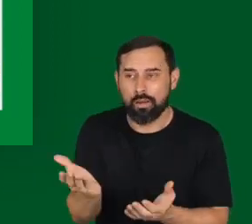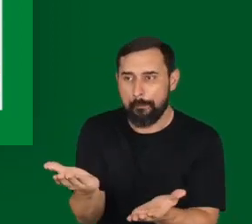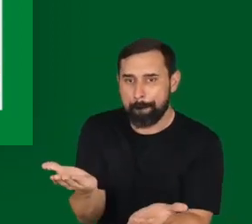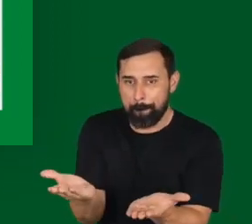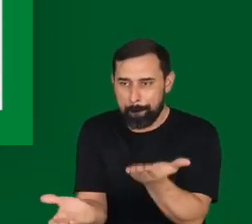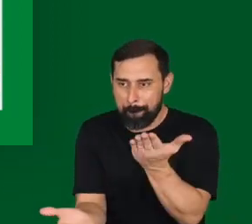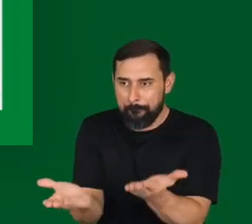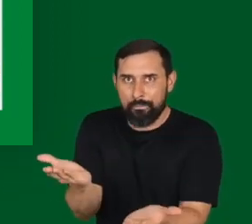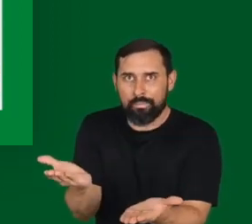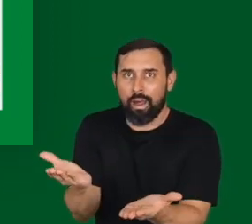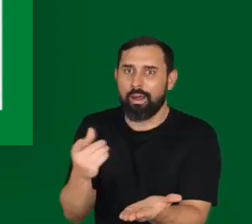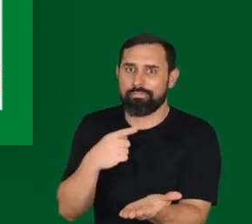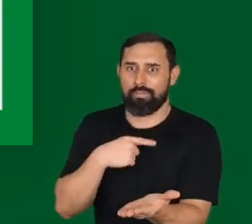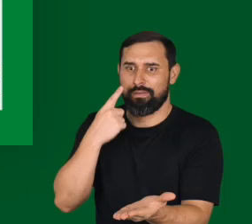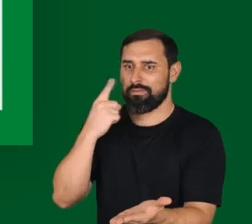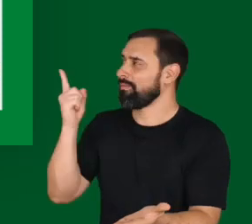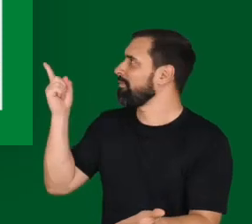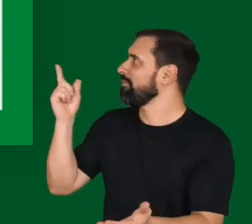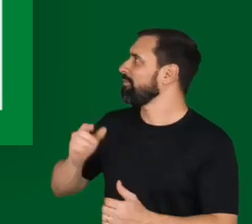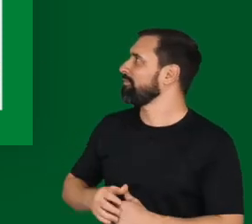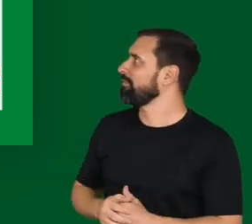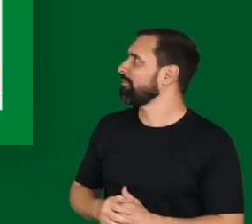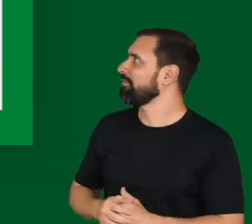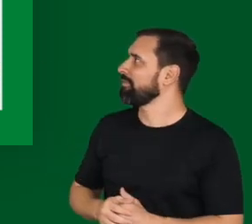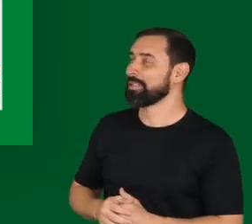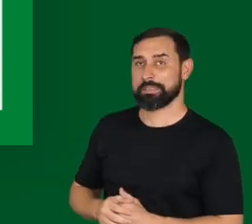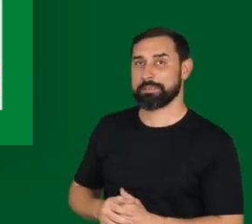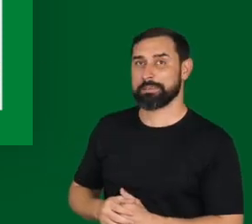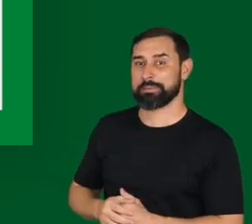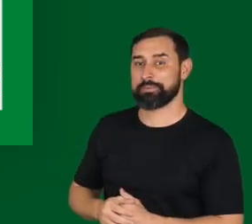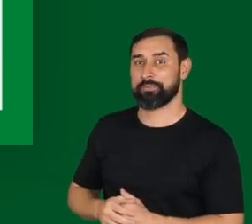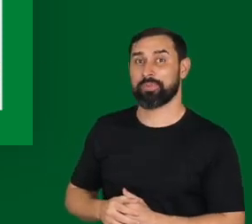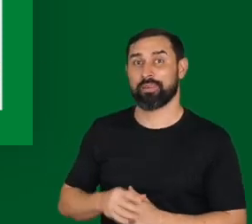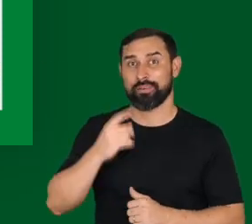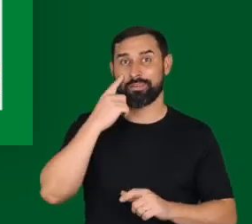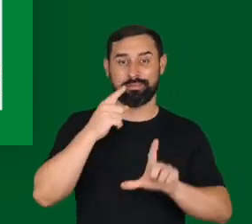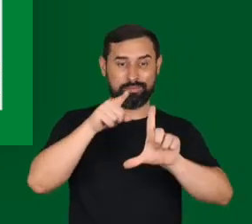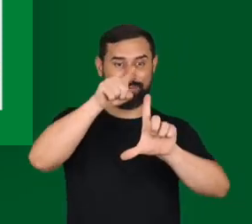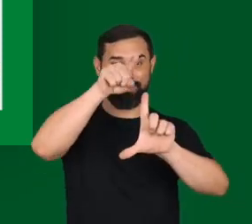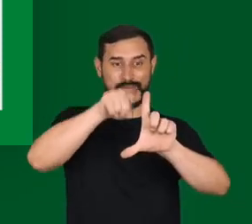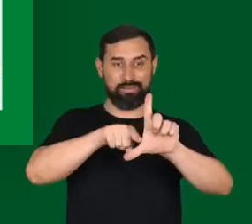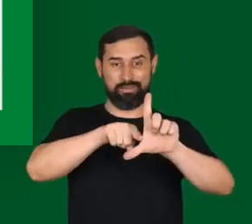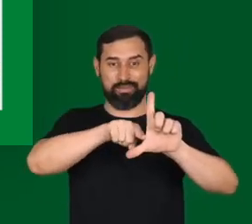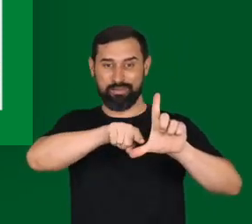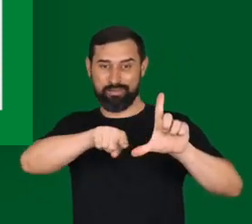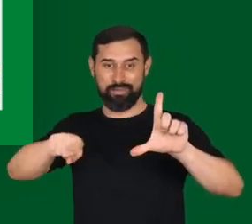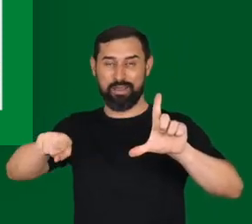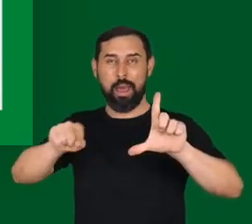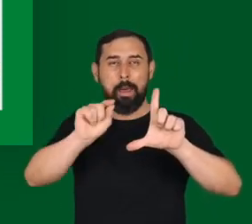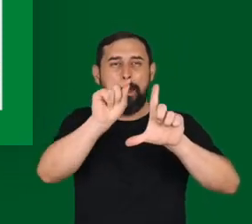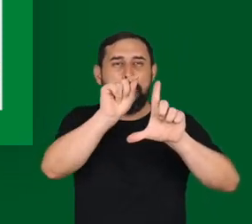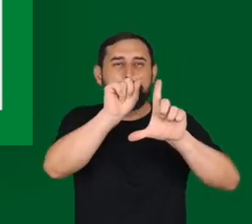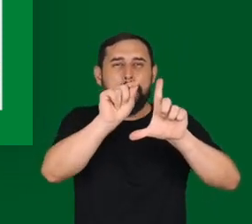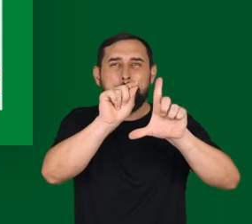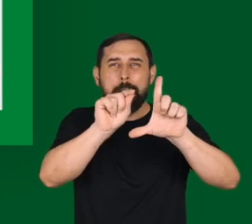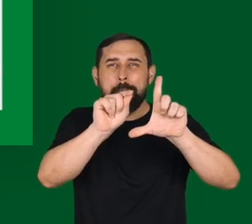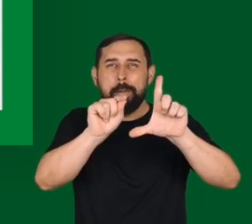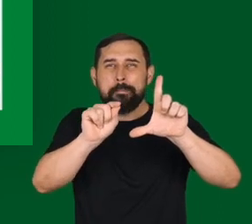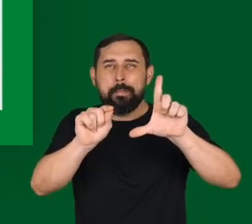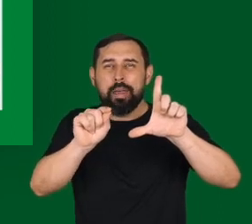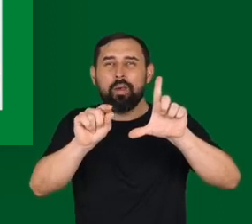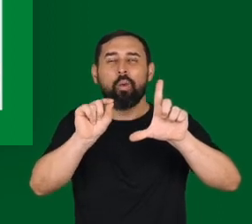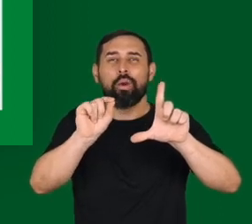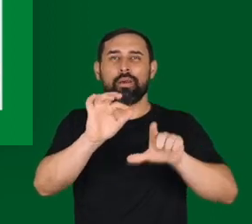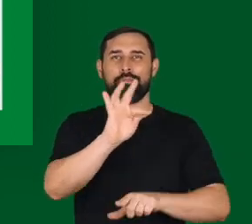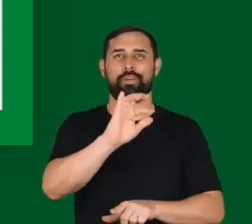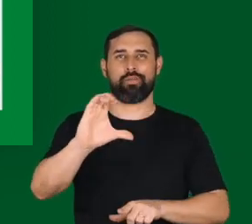baseado no peso, né? Então, para isso, a gente tem uma fórmula aí para a gente avaliar. E vocês vão observar esse gráfico aqui, onde a